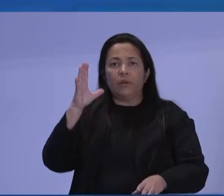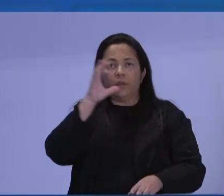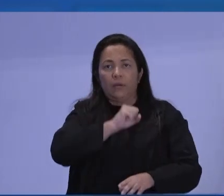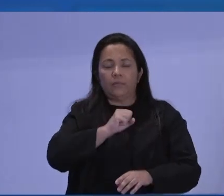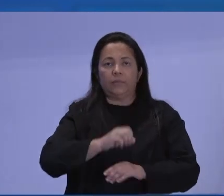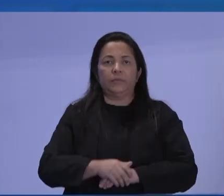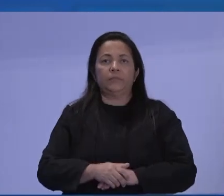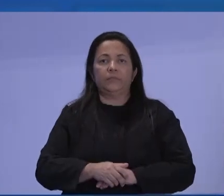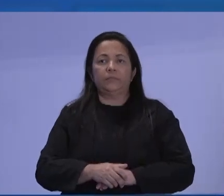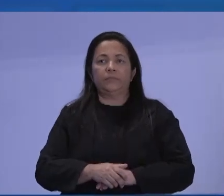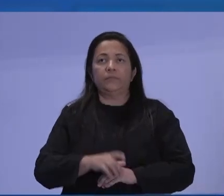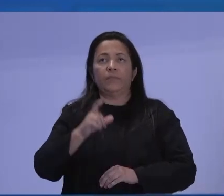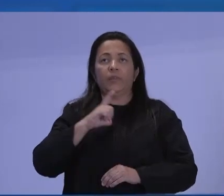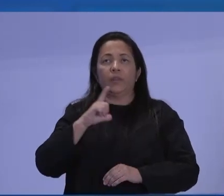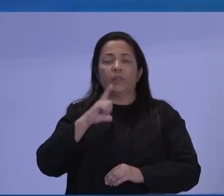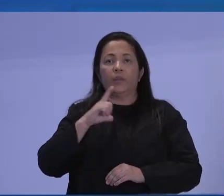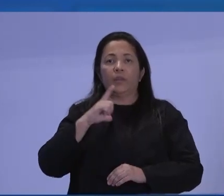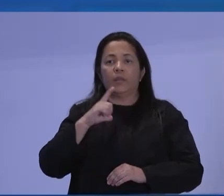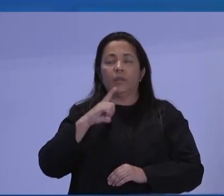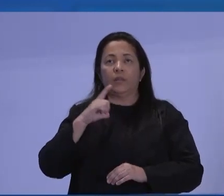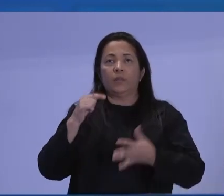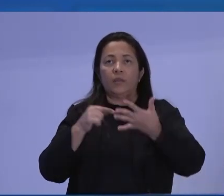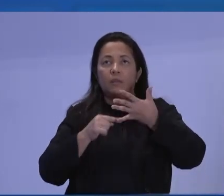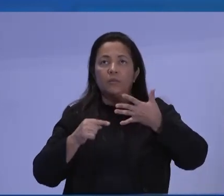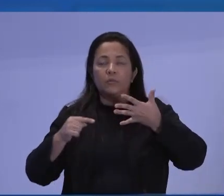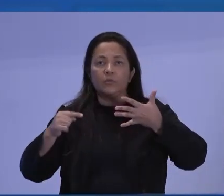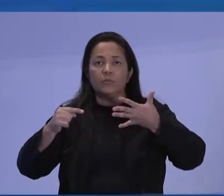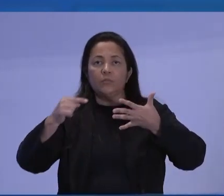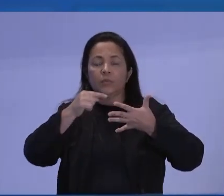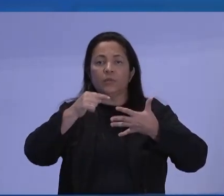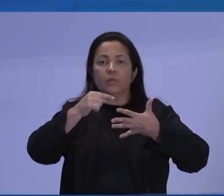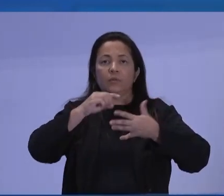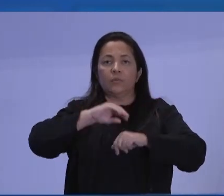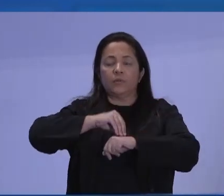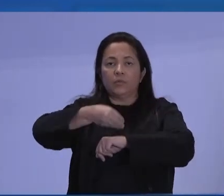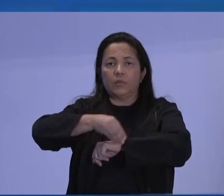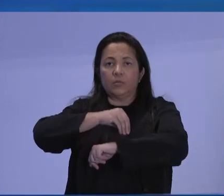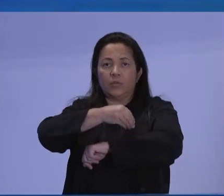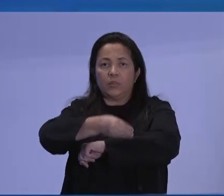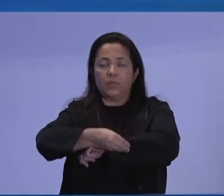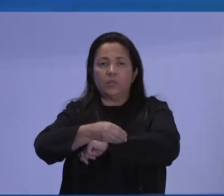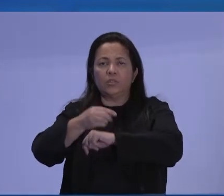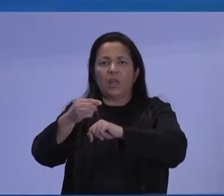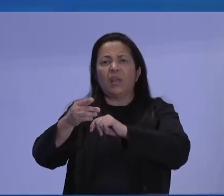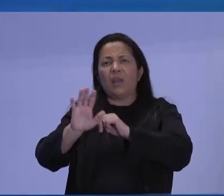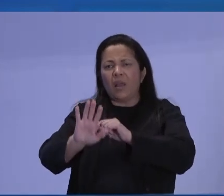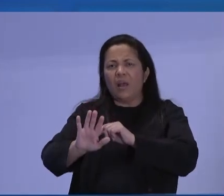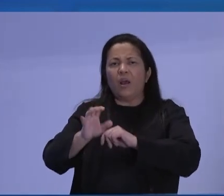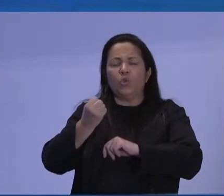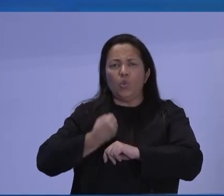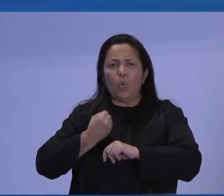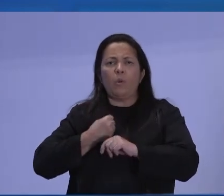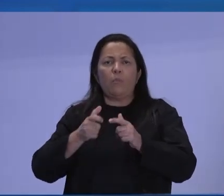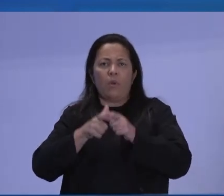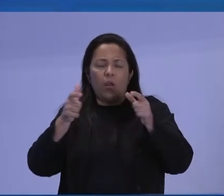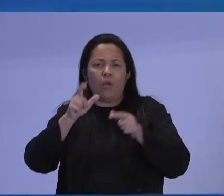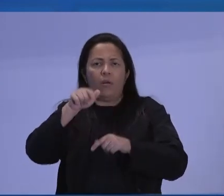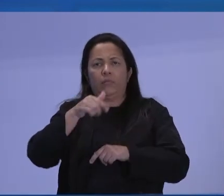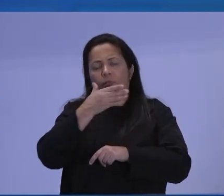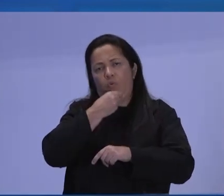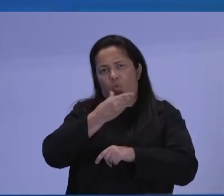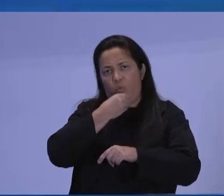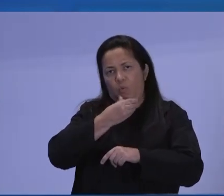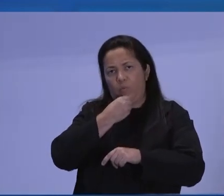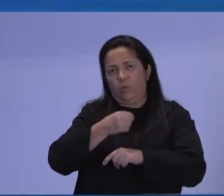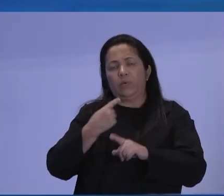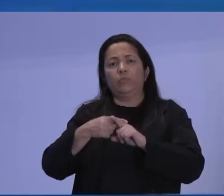Bom, gente, então aqui são os parâmetros da hanseníase, é uma doença que acomete um pouquinho mais dos homens, provavelmente que vão procurar de forma mais tardia o